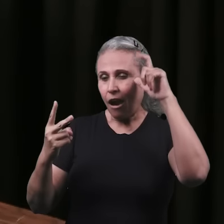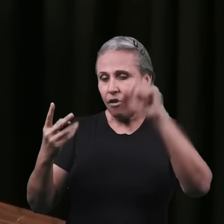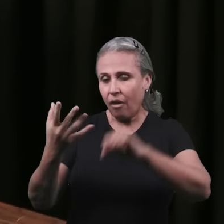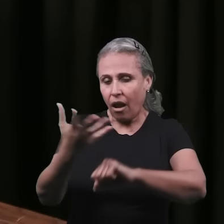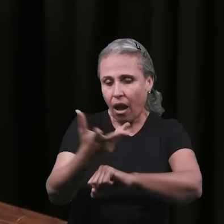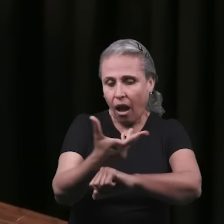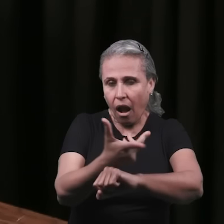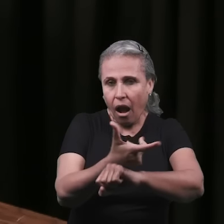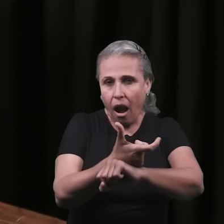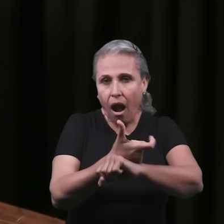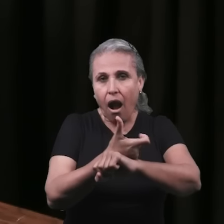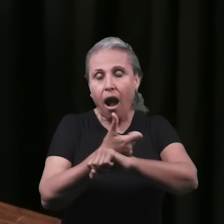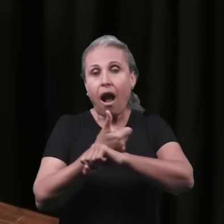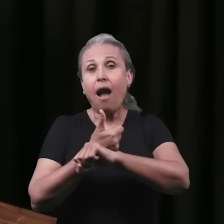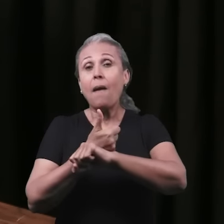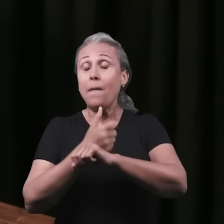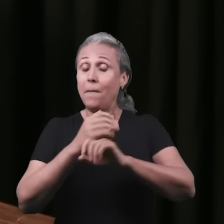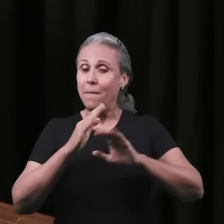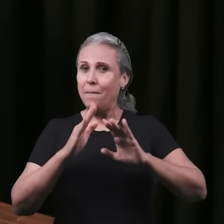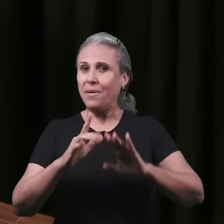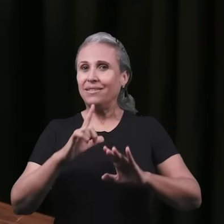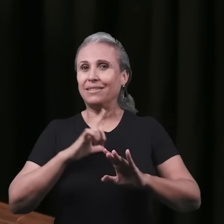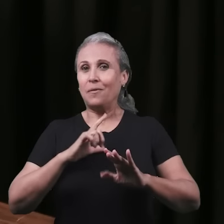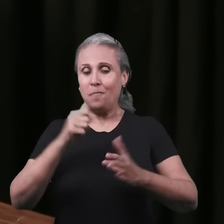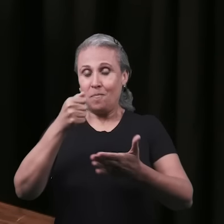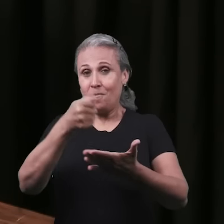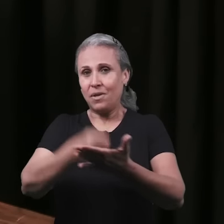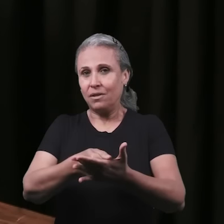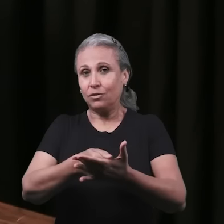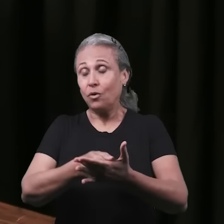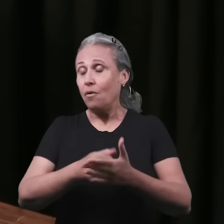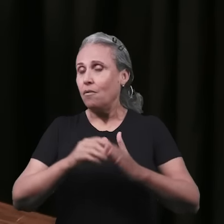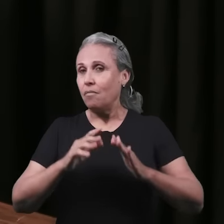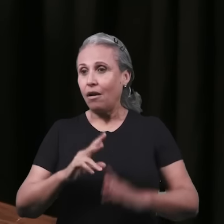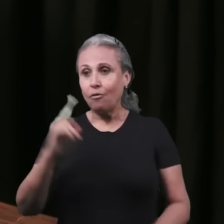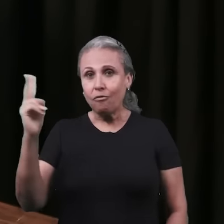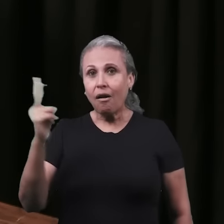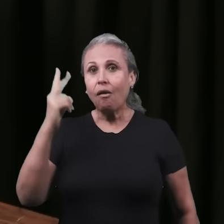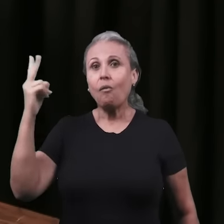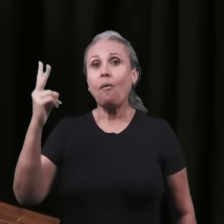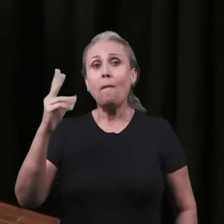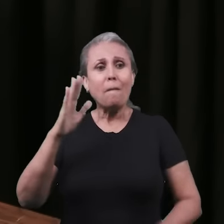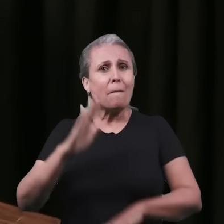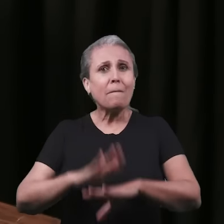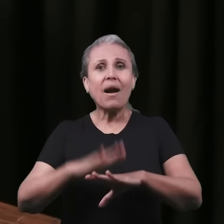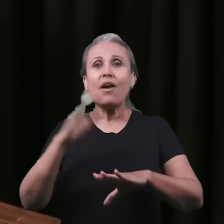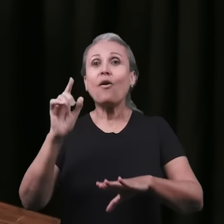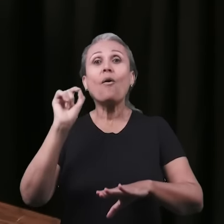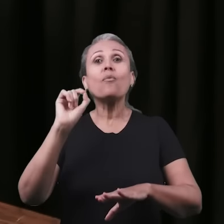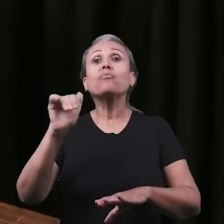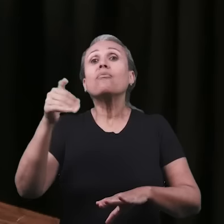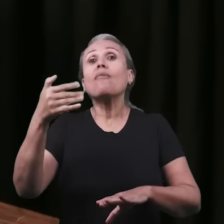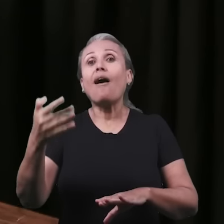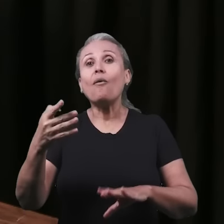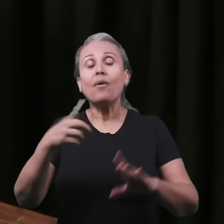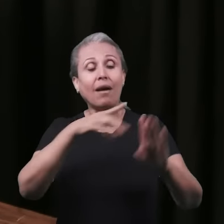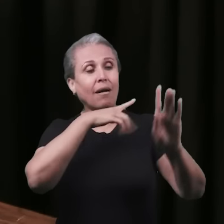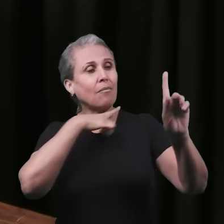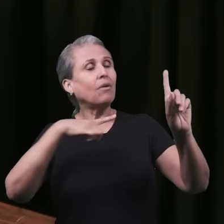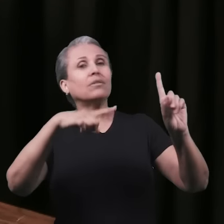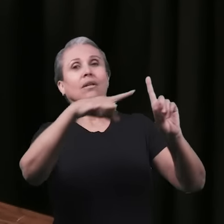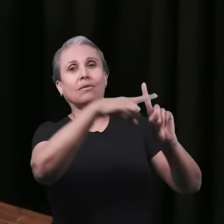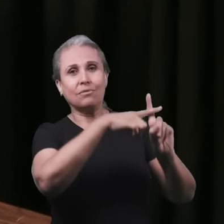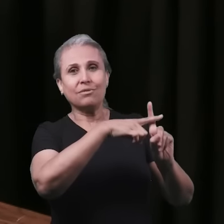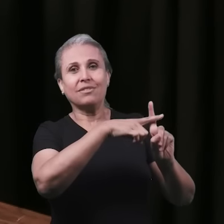foi pago foi o preço de cruz. Né? E hoje nós temos uma recompensa, que é o Espírito Santo que está nas nossas